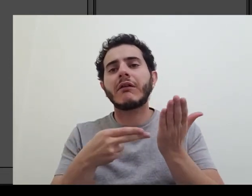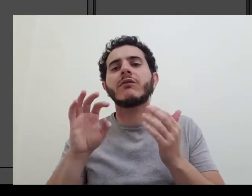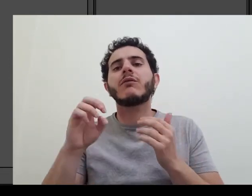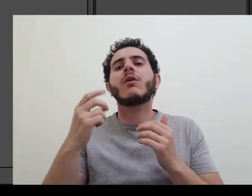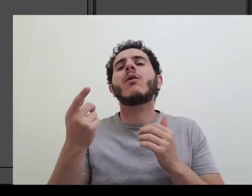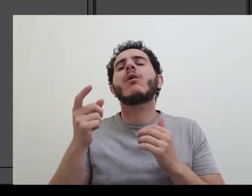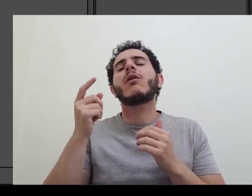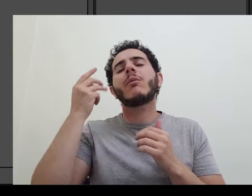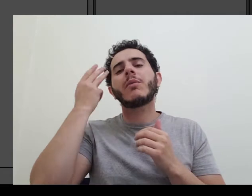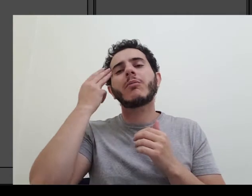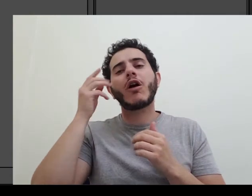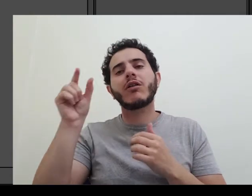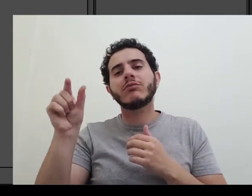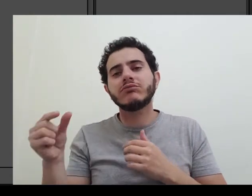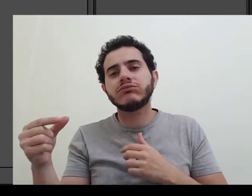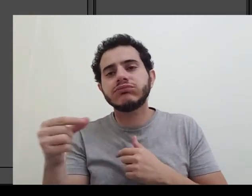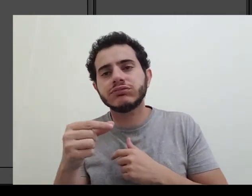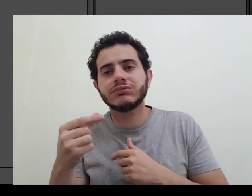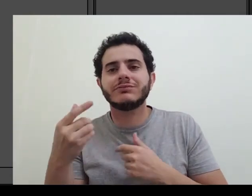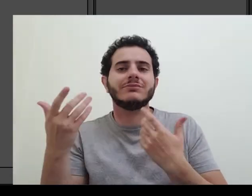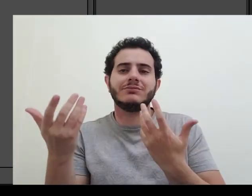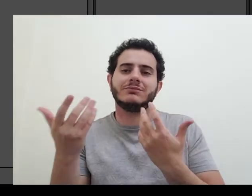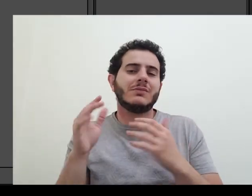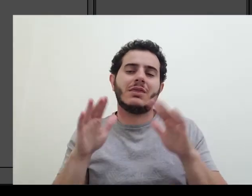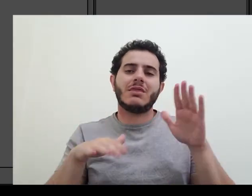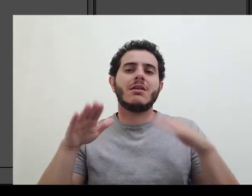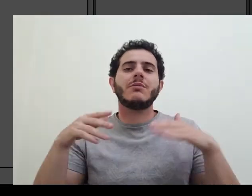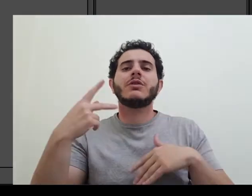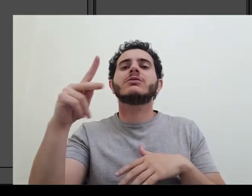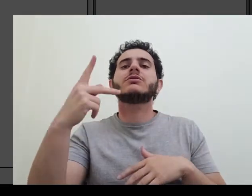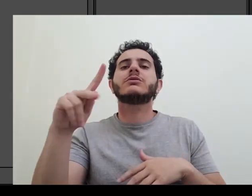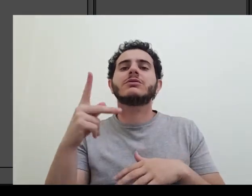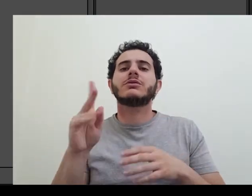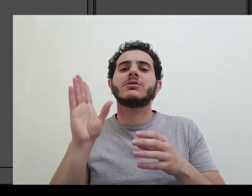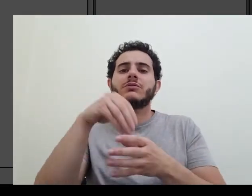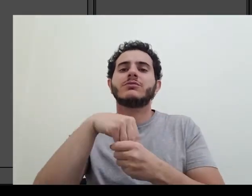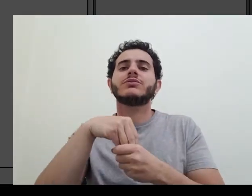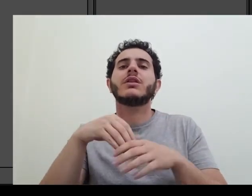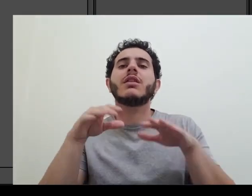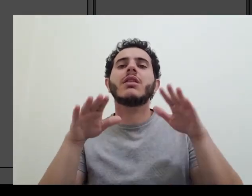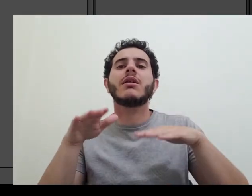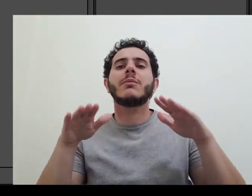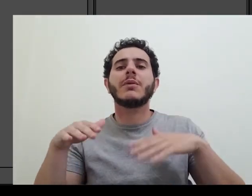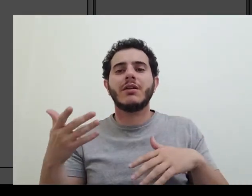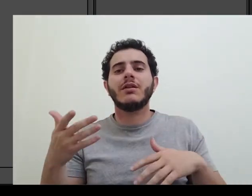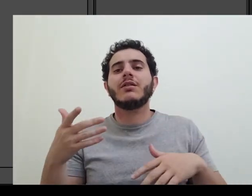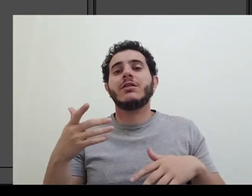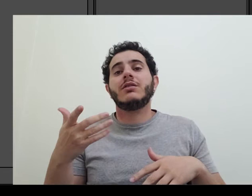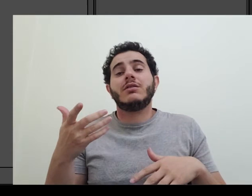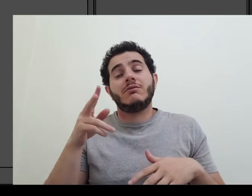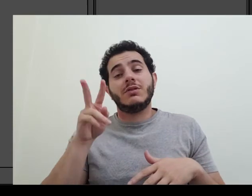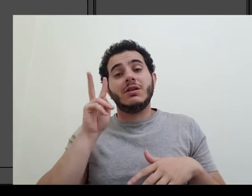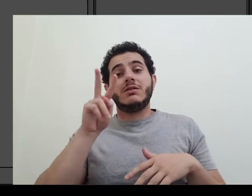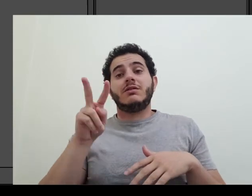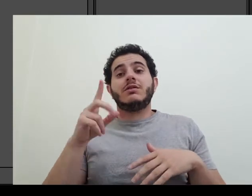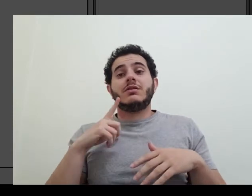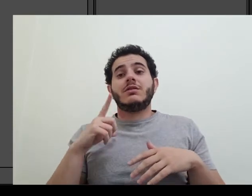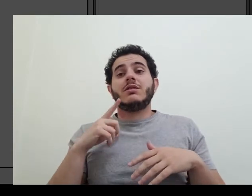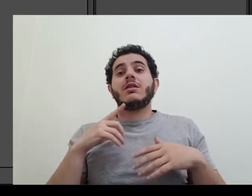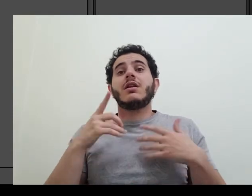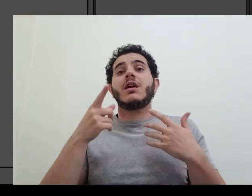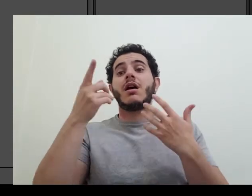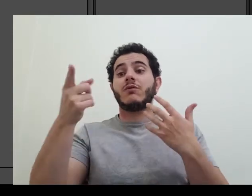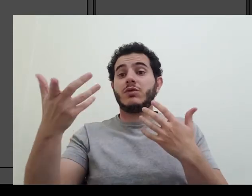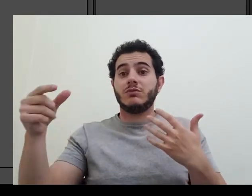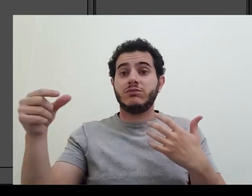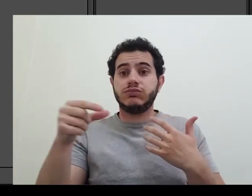seu cartão de memória, vai aparecer aqui em pastas. Você vai inserindo ela dentro do teu HD. Então vão vindo as pastas físicas, elas aparecem aqui. As